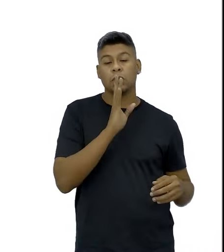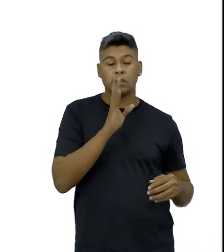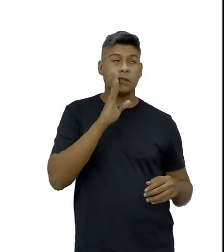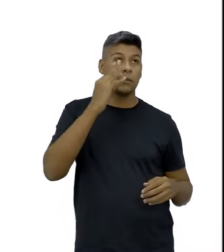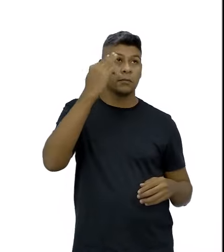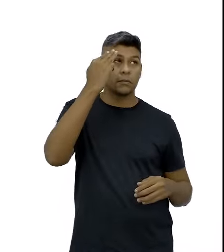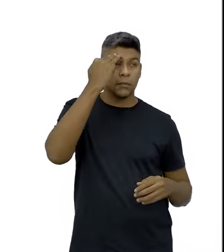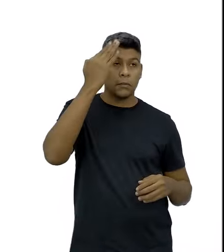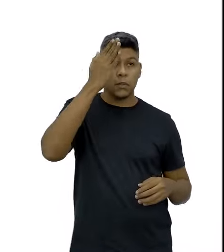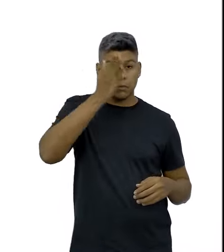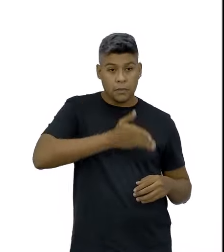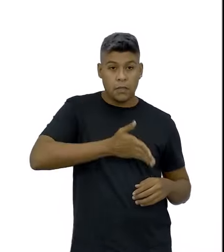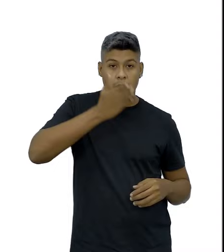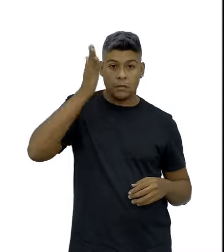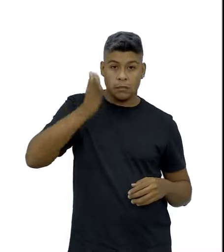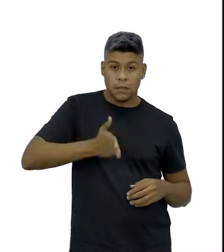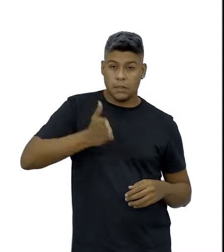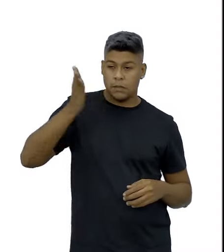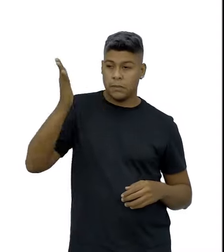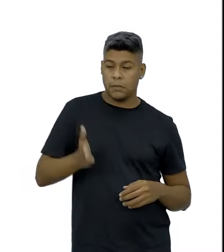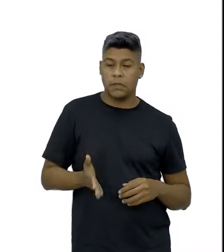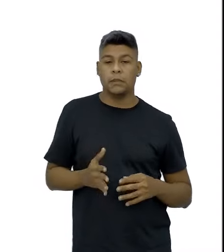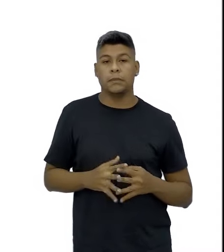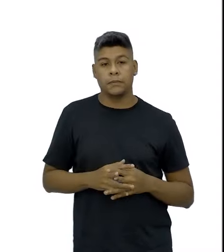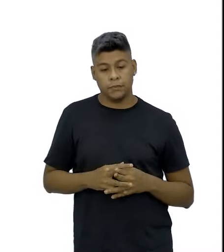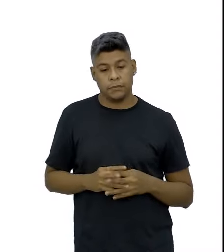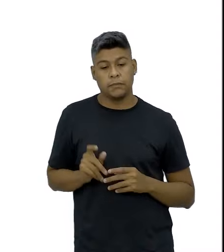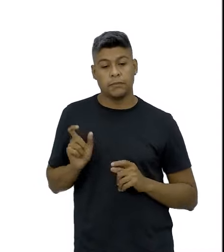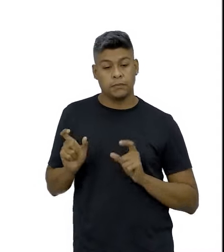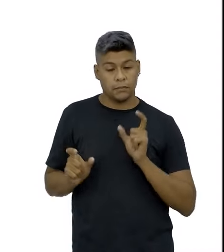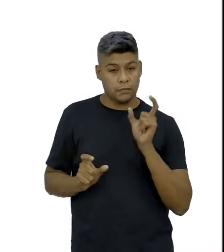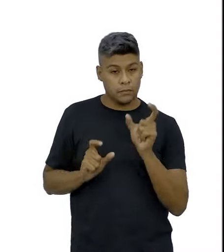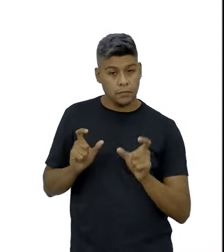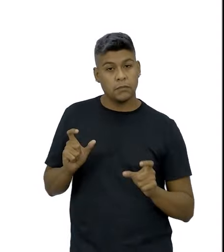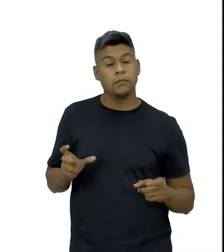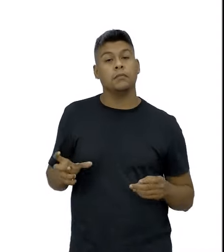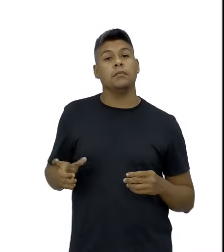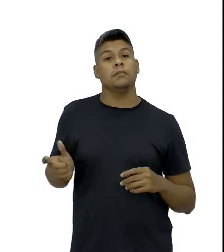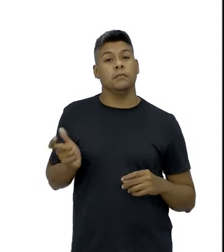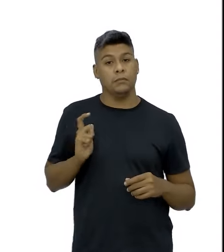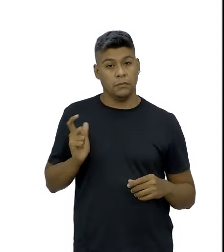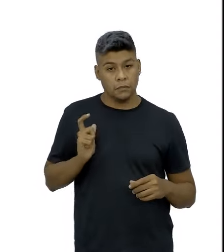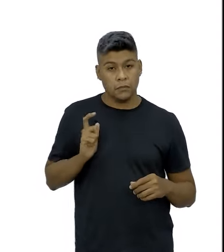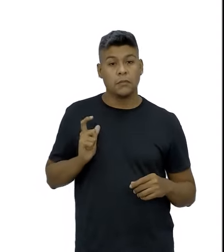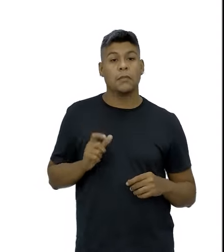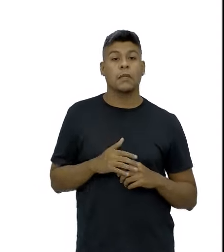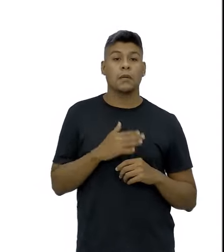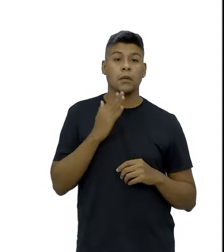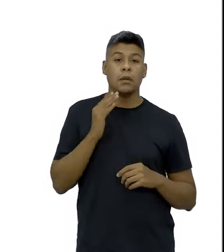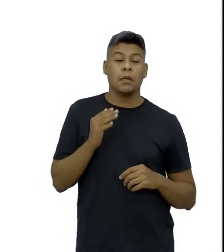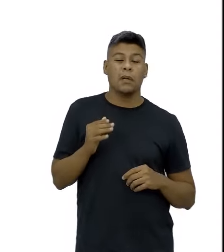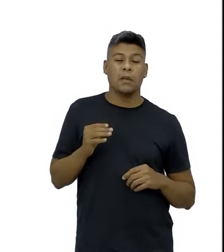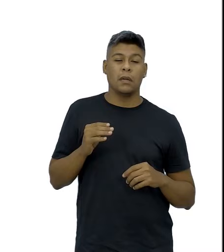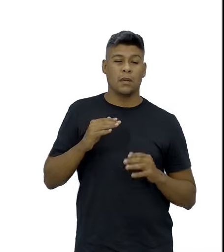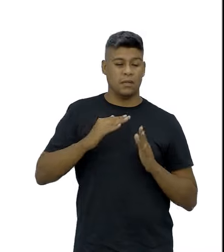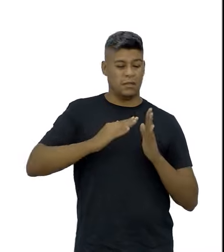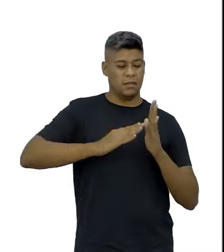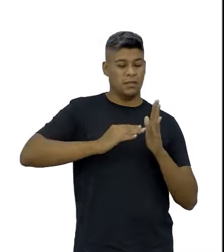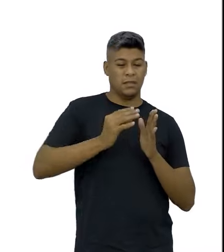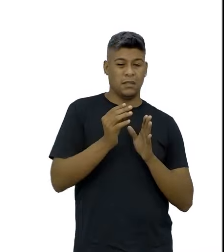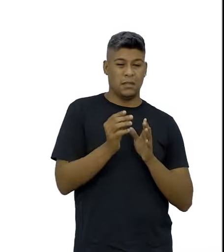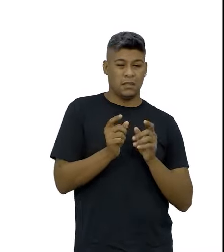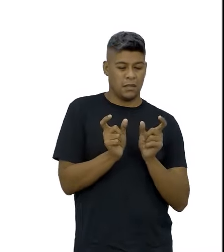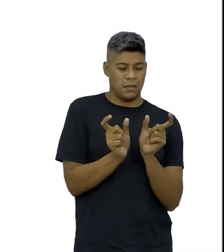que esteja com as palavras aglutinadas, uma parlenda, por exemplo, pintar os espaços em branco de um texto,